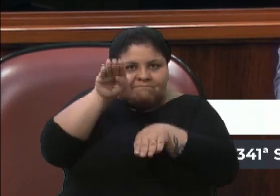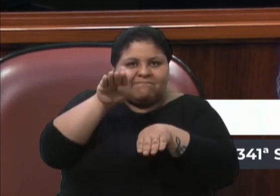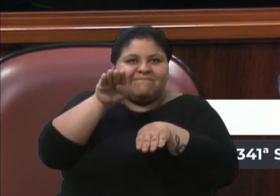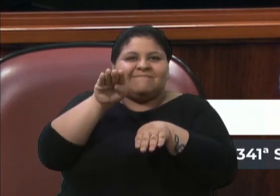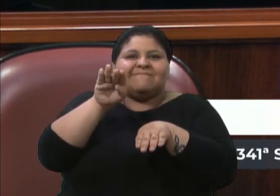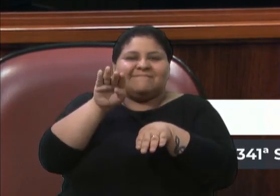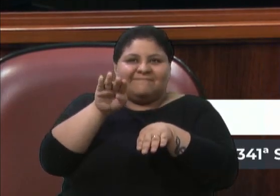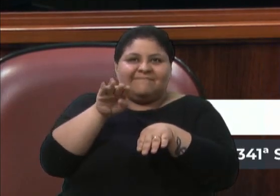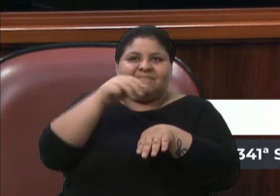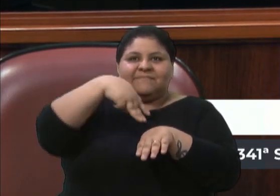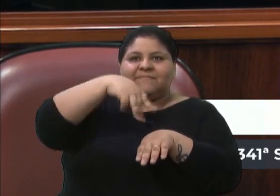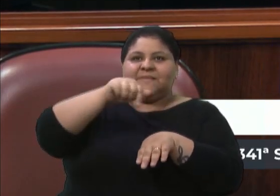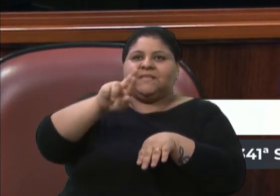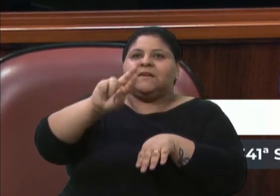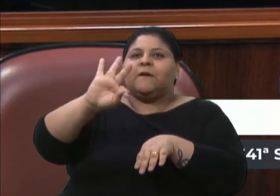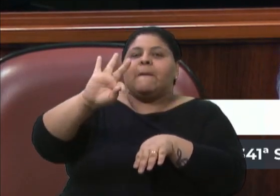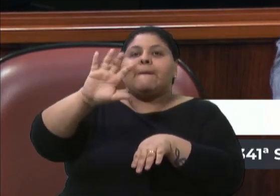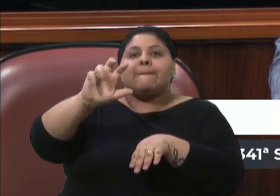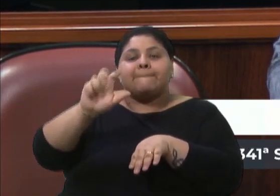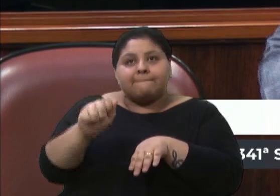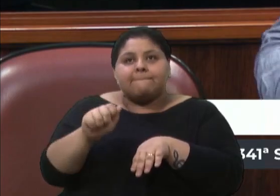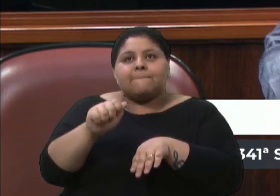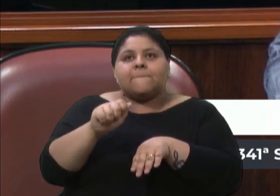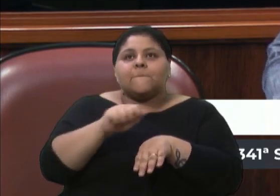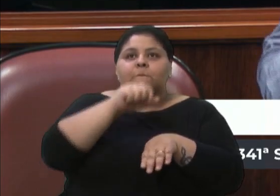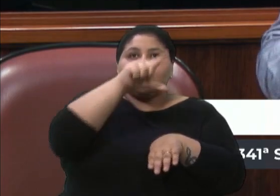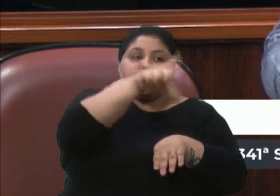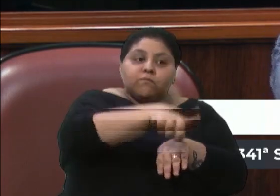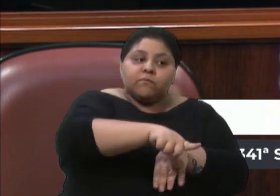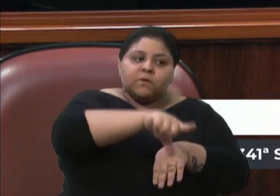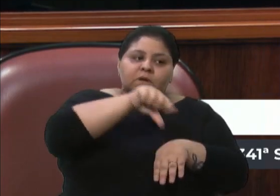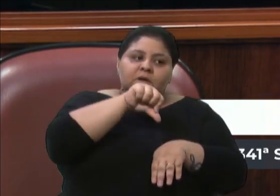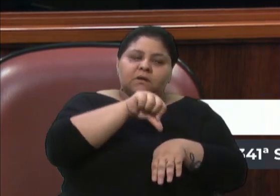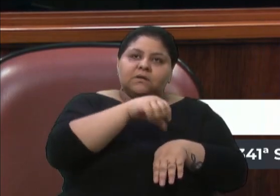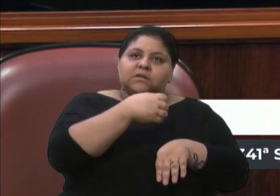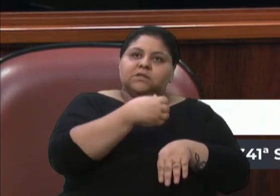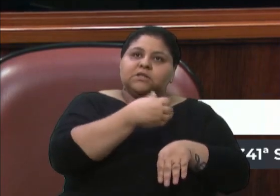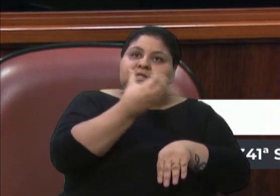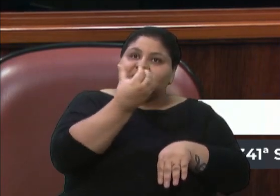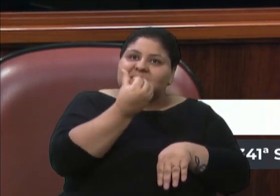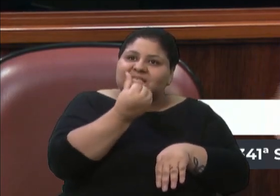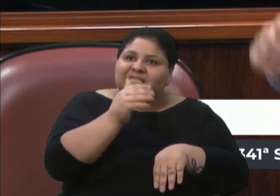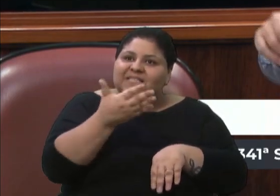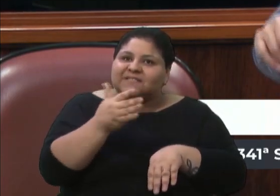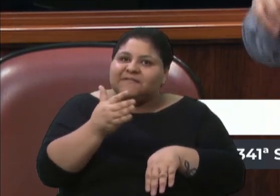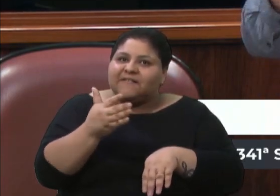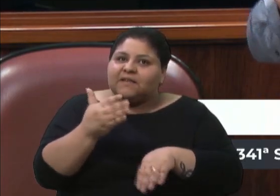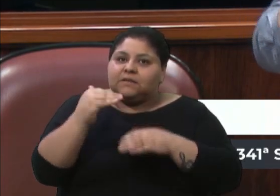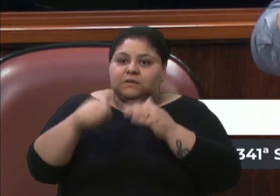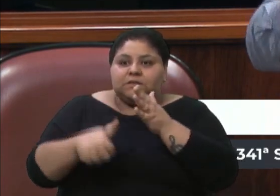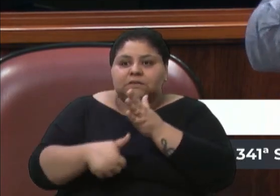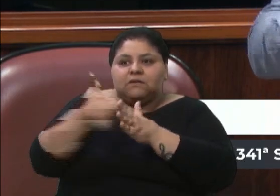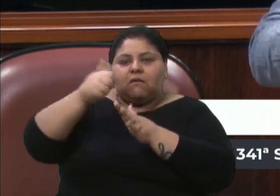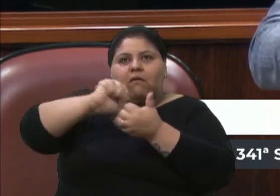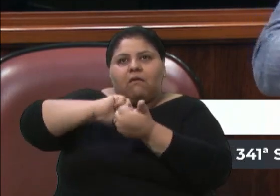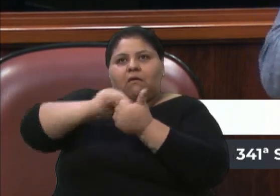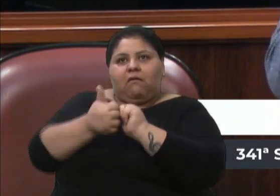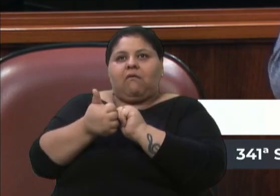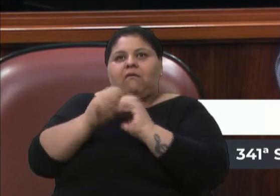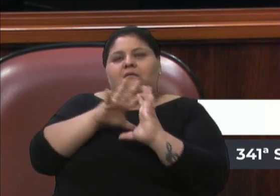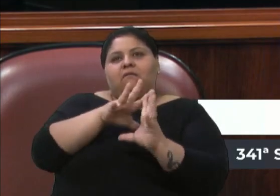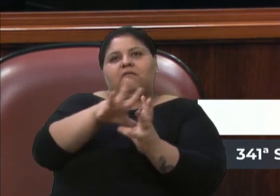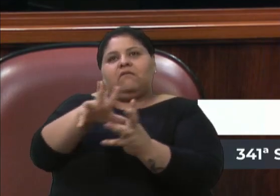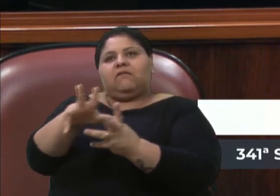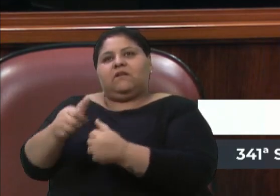A Marta, camisa 10, que foi eleita 6 vezes a melhor jogadora do mundo, ela jogou mais uma Copa do Mundo